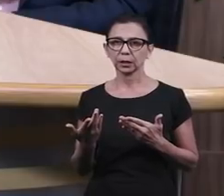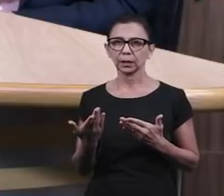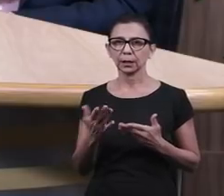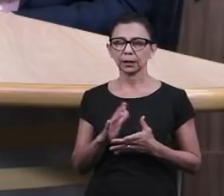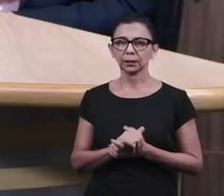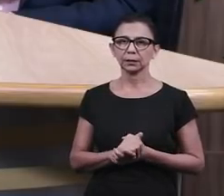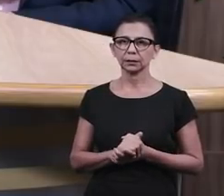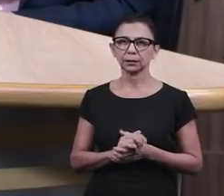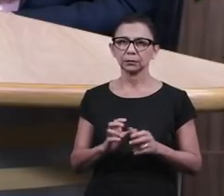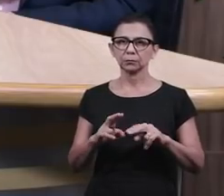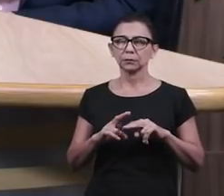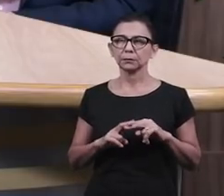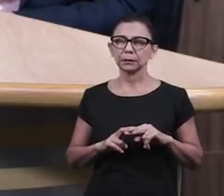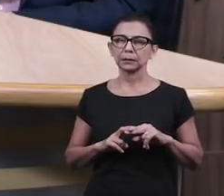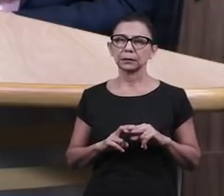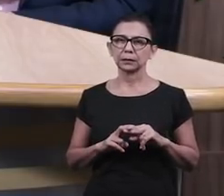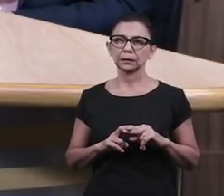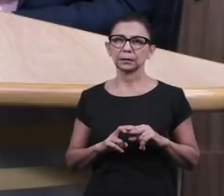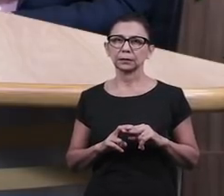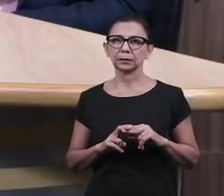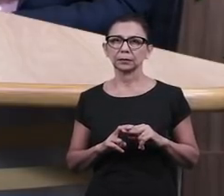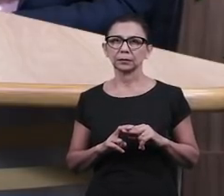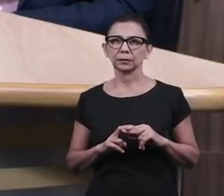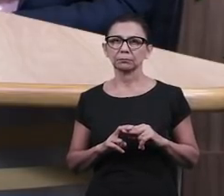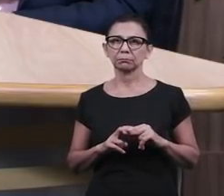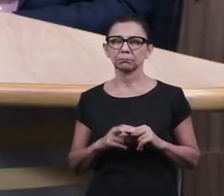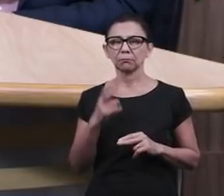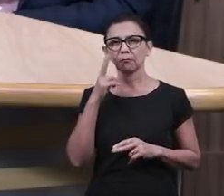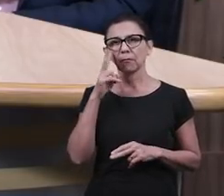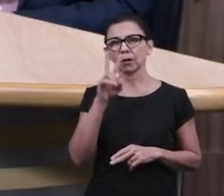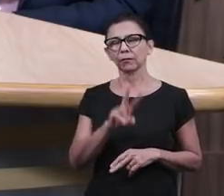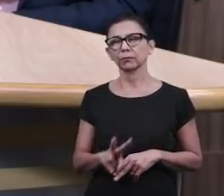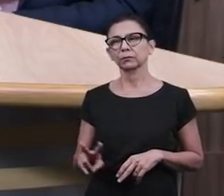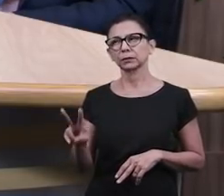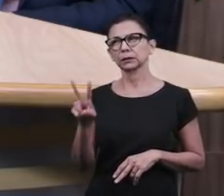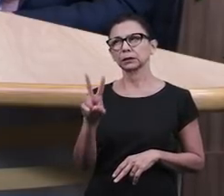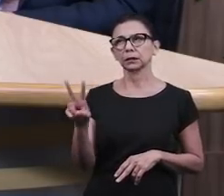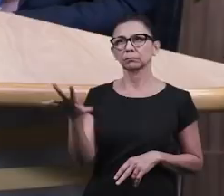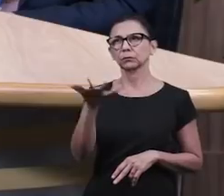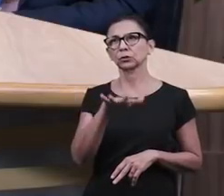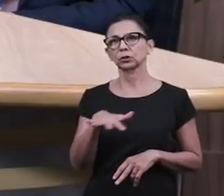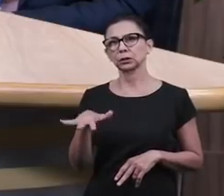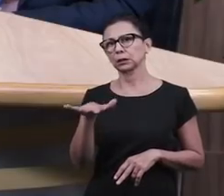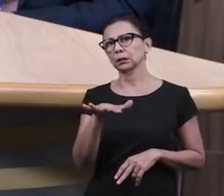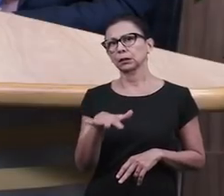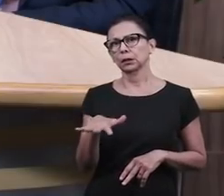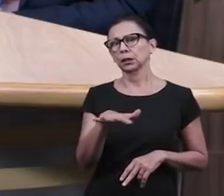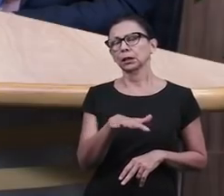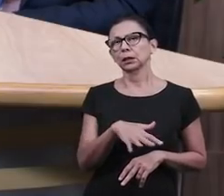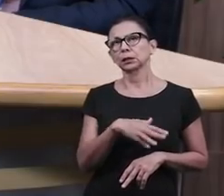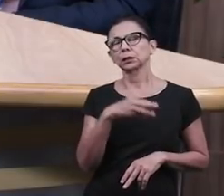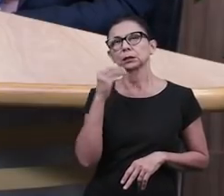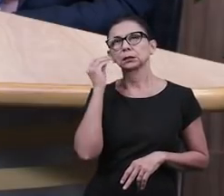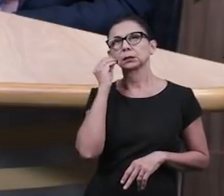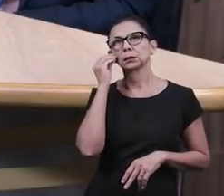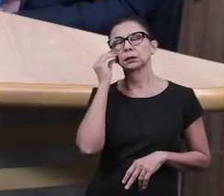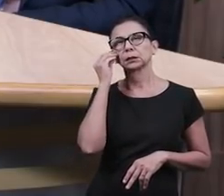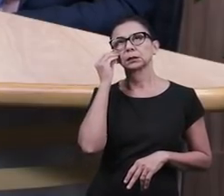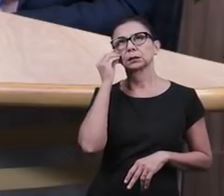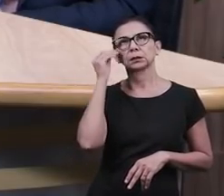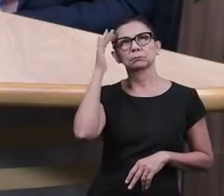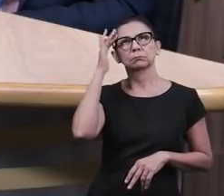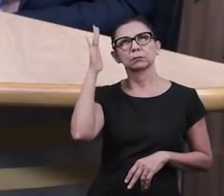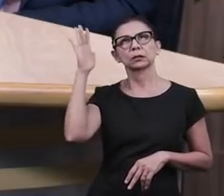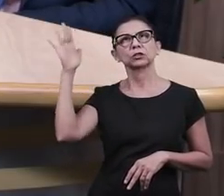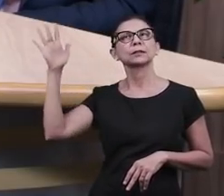visão das coisas de maneira ampliada, no sentido de tentar imaginar esse momento.